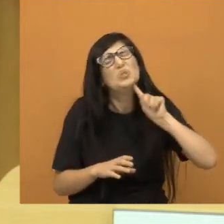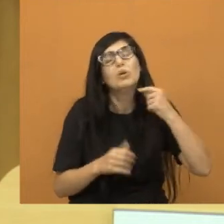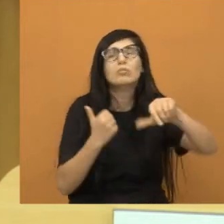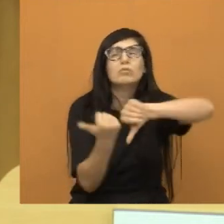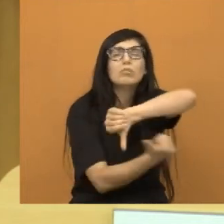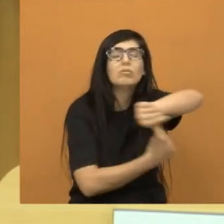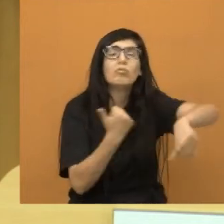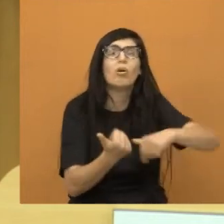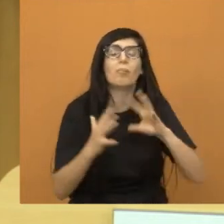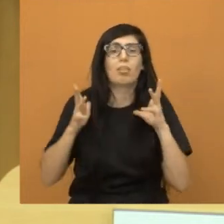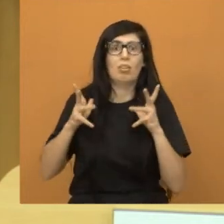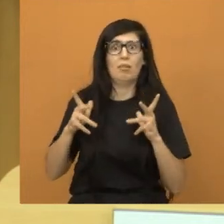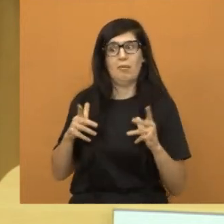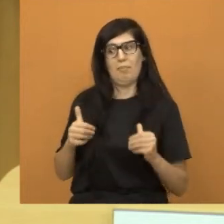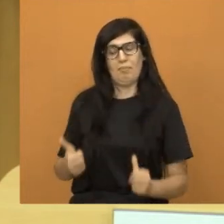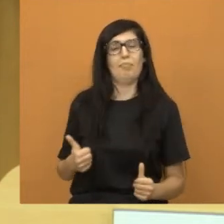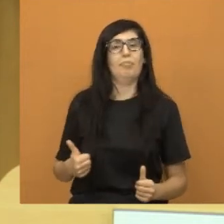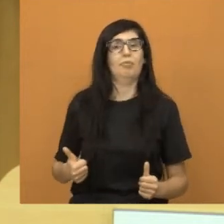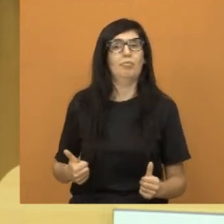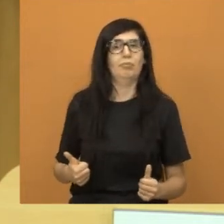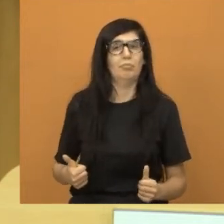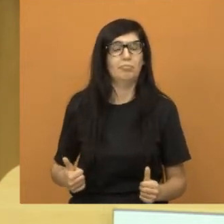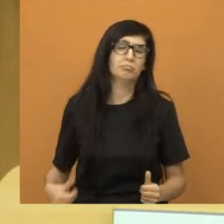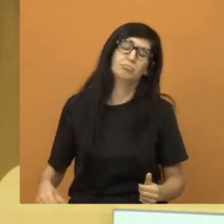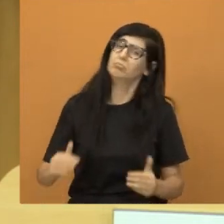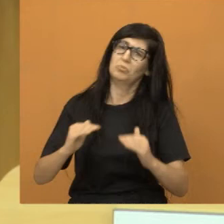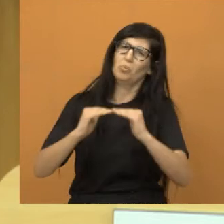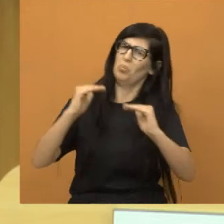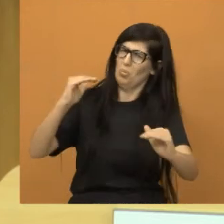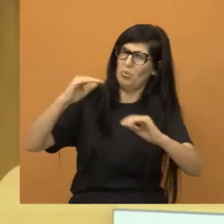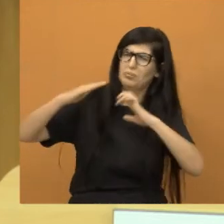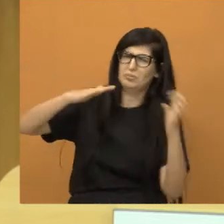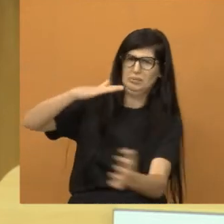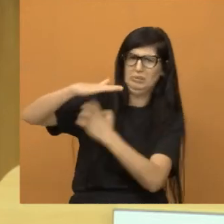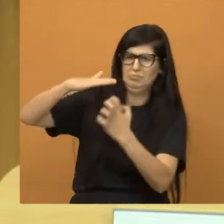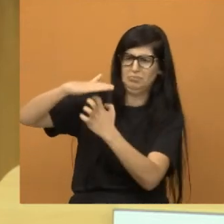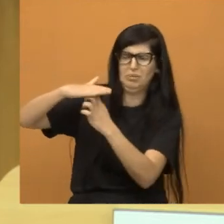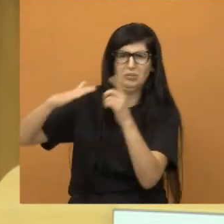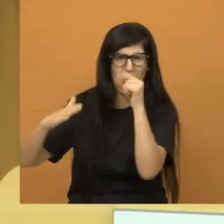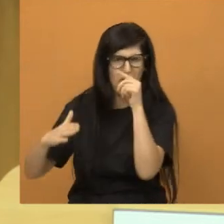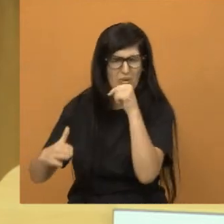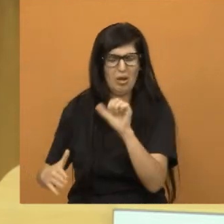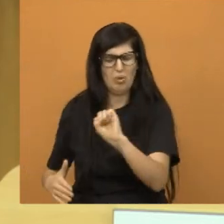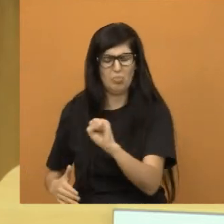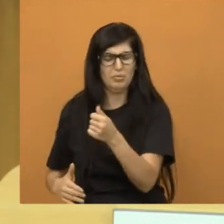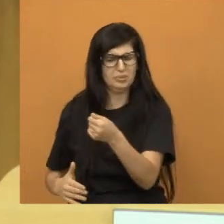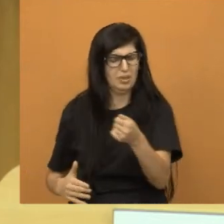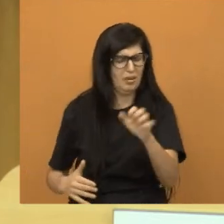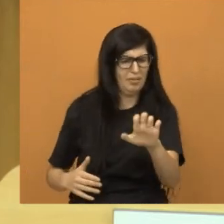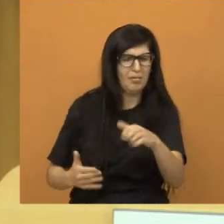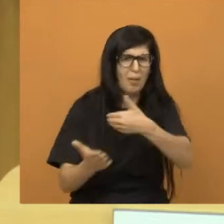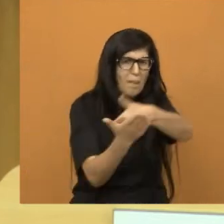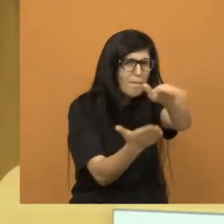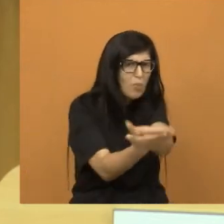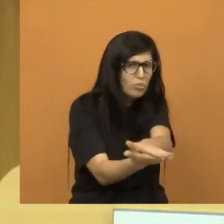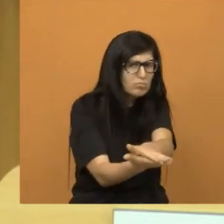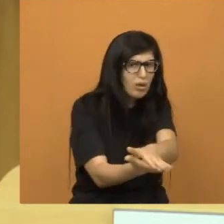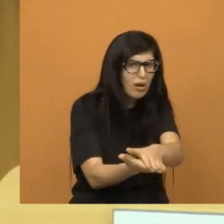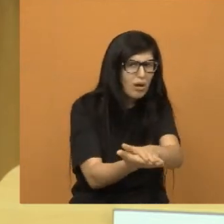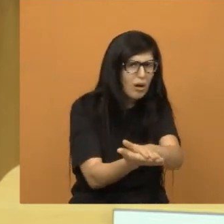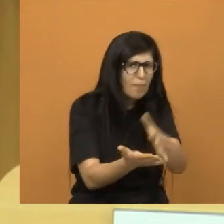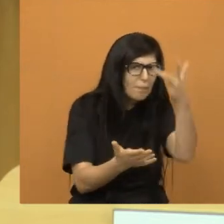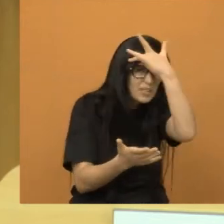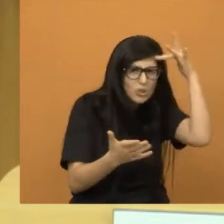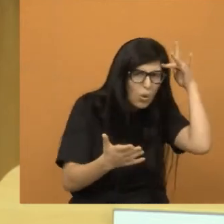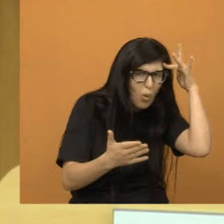Rio Paraíba. Então eu não acho justo que o SAI faça a notificação desses moradores, porque não são